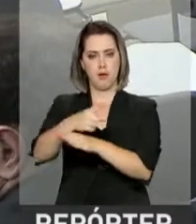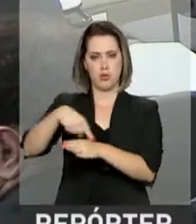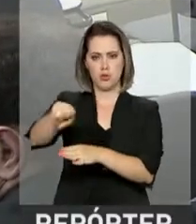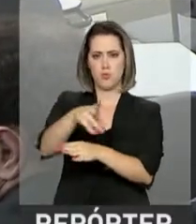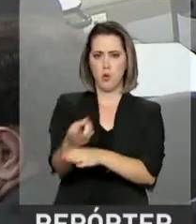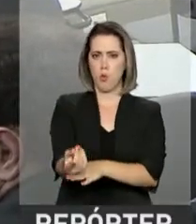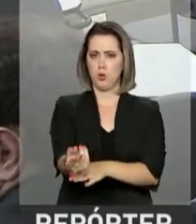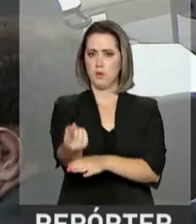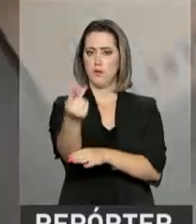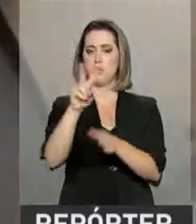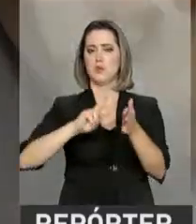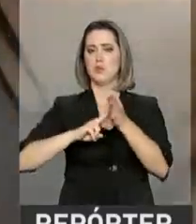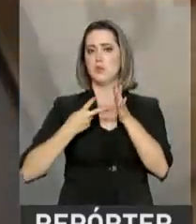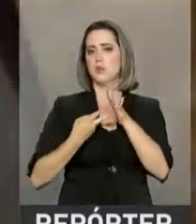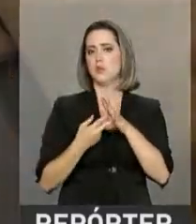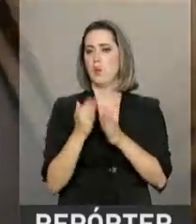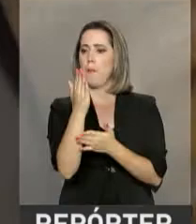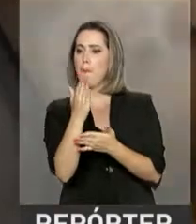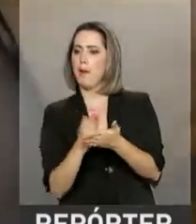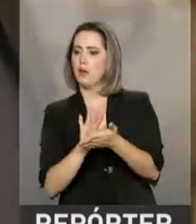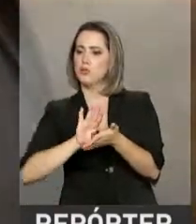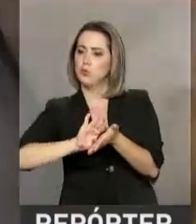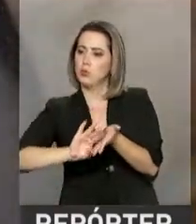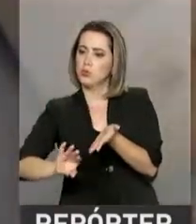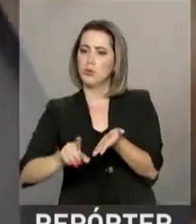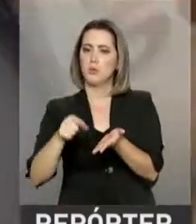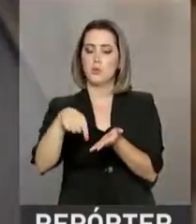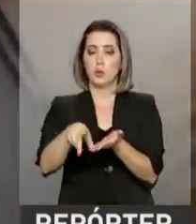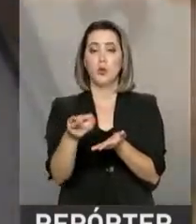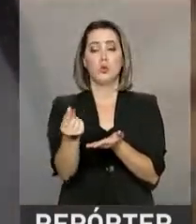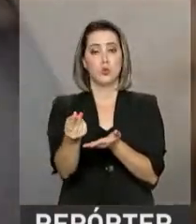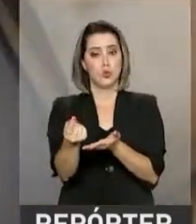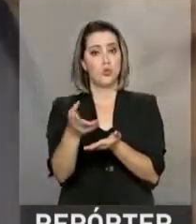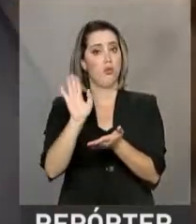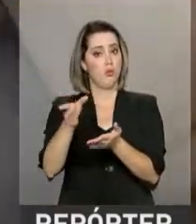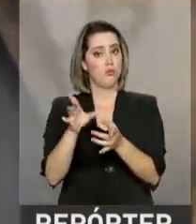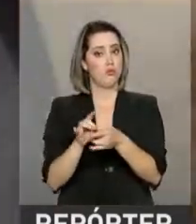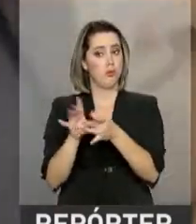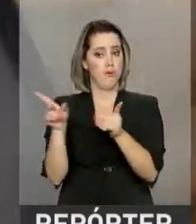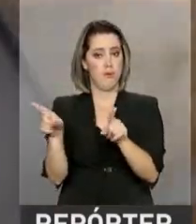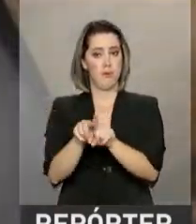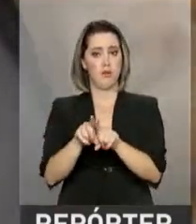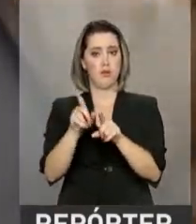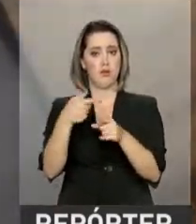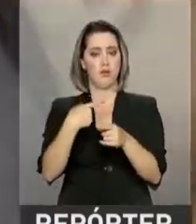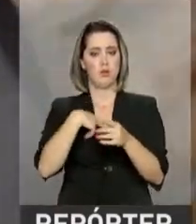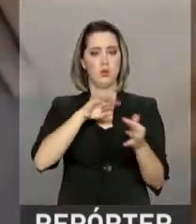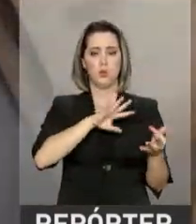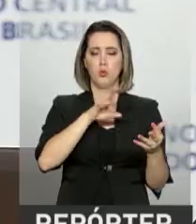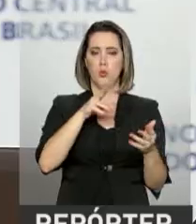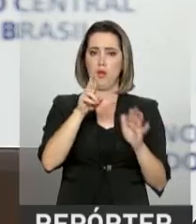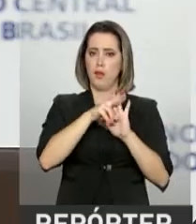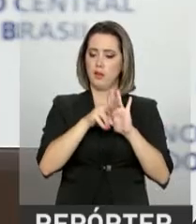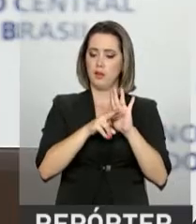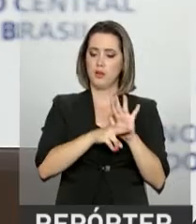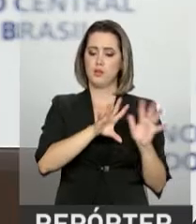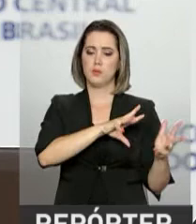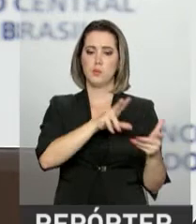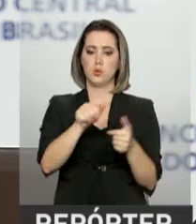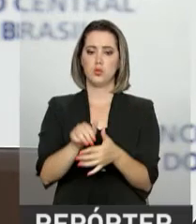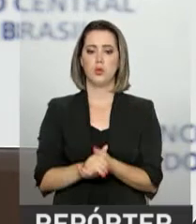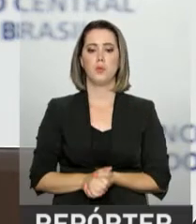emprestados representam uma parte do volume em caixa seguindo regras internacionais o sistema